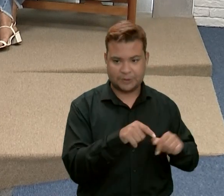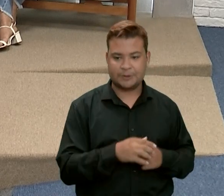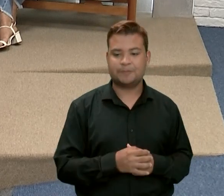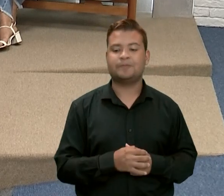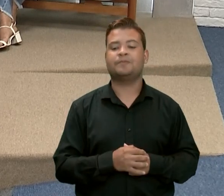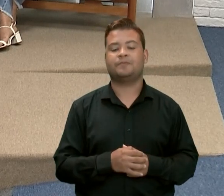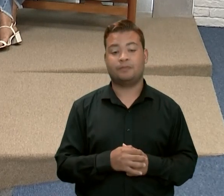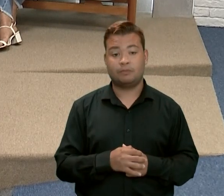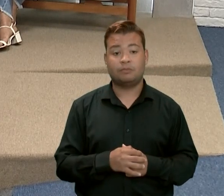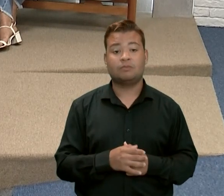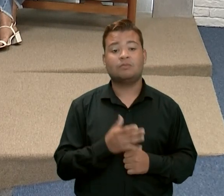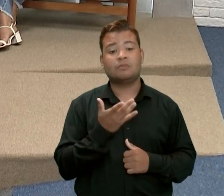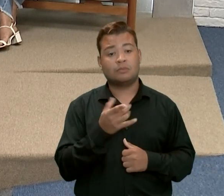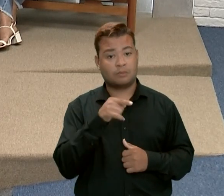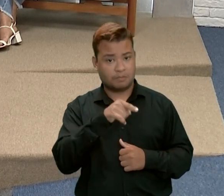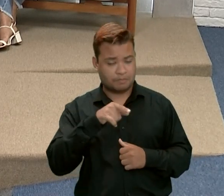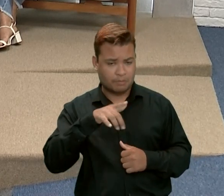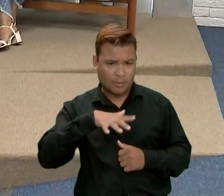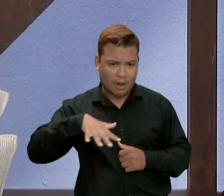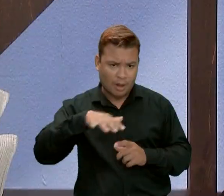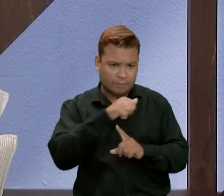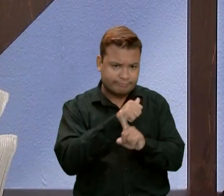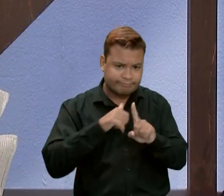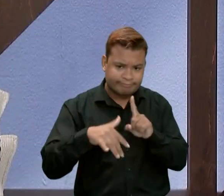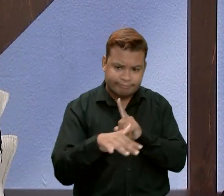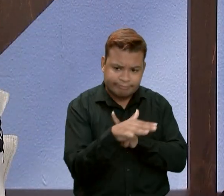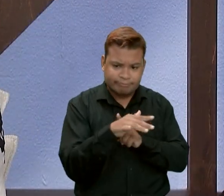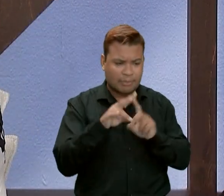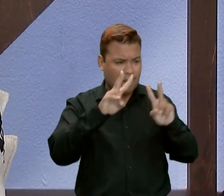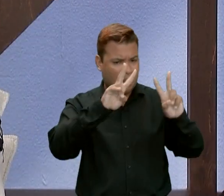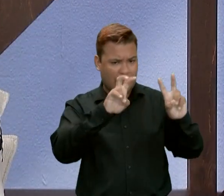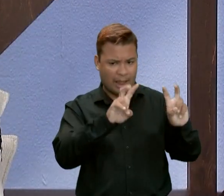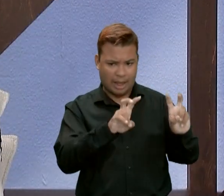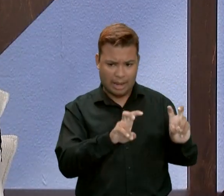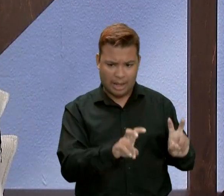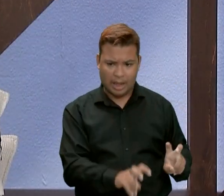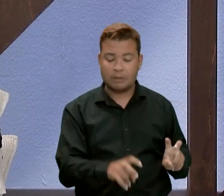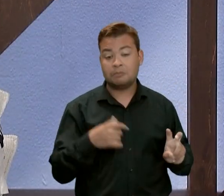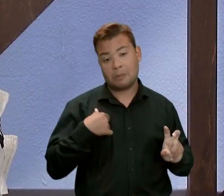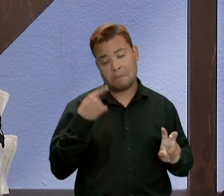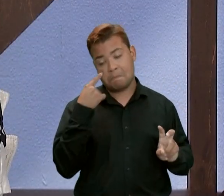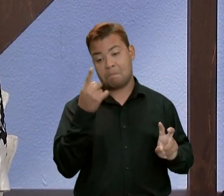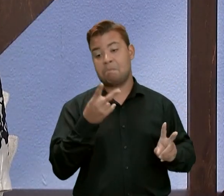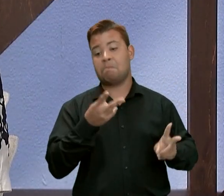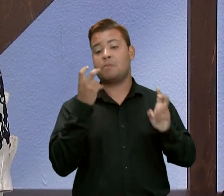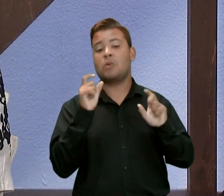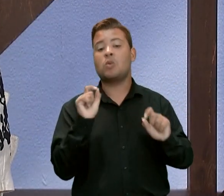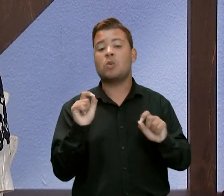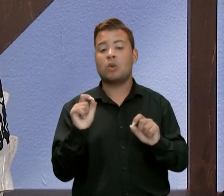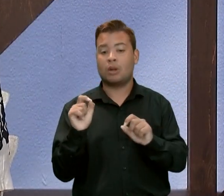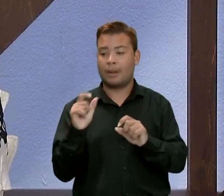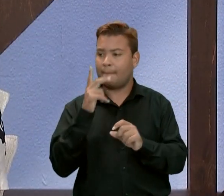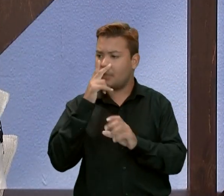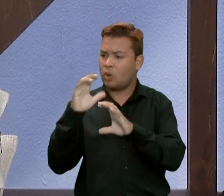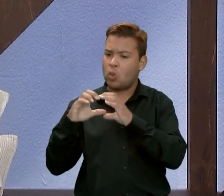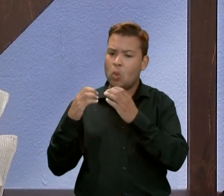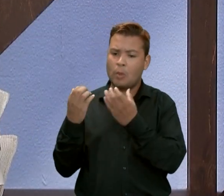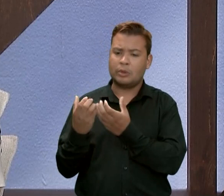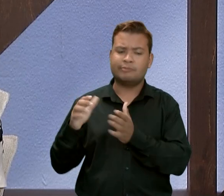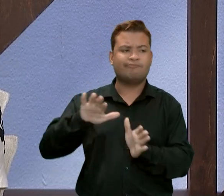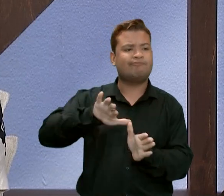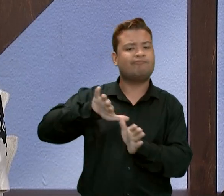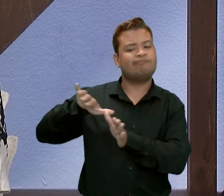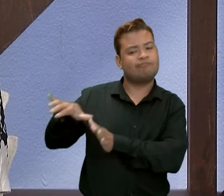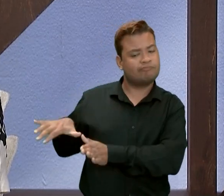E dentro dessas questões ambientais, com o tempo eu acabei percebendo que a comunidade ela sempre ficava de fora de todas